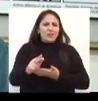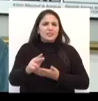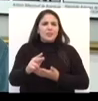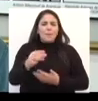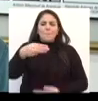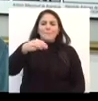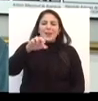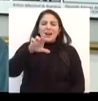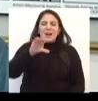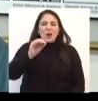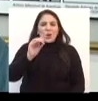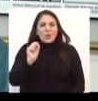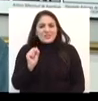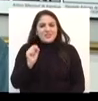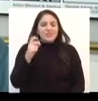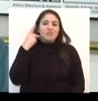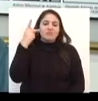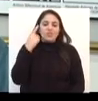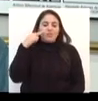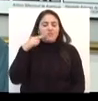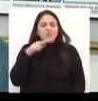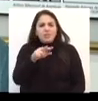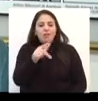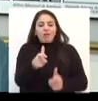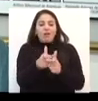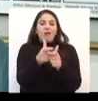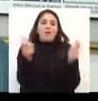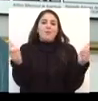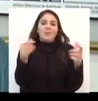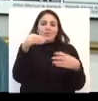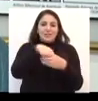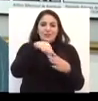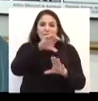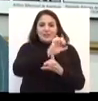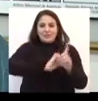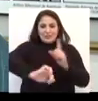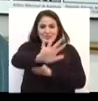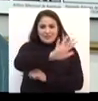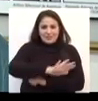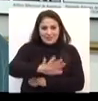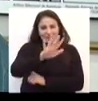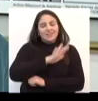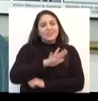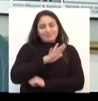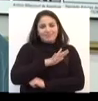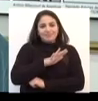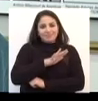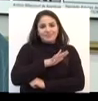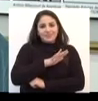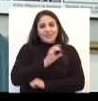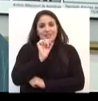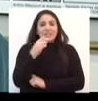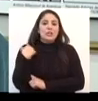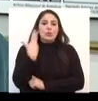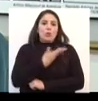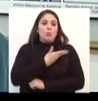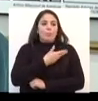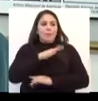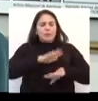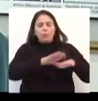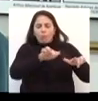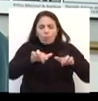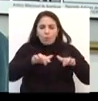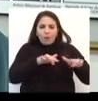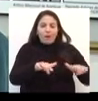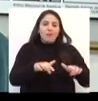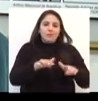que é um vereador que ele tem uma visão mais ampla um pouco da sociedade, né, de atuação, do que nós que somos mais